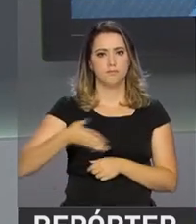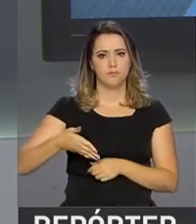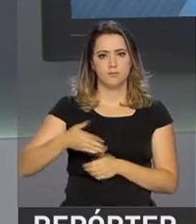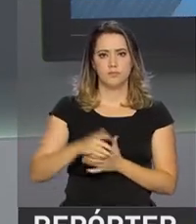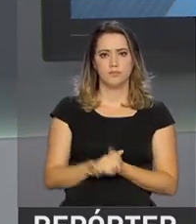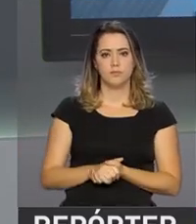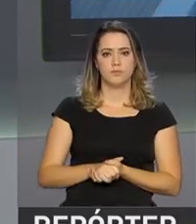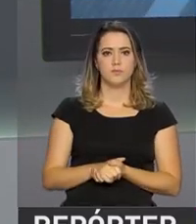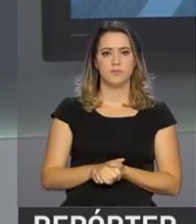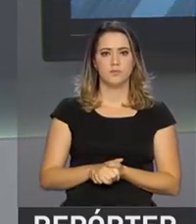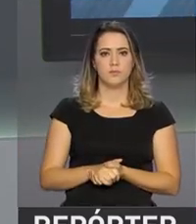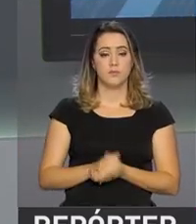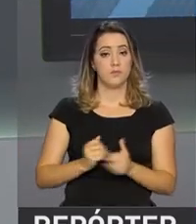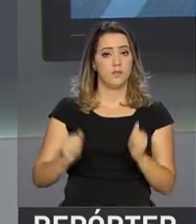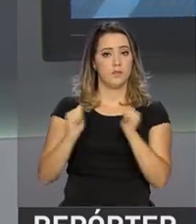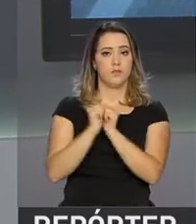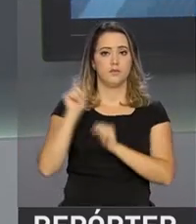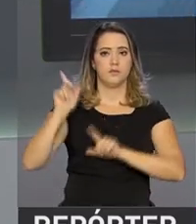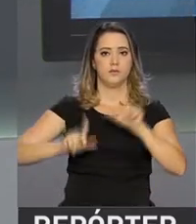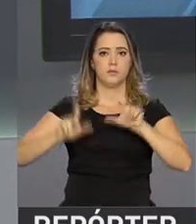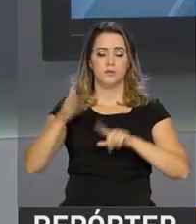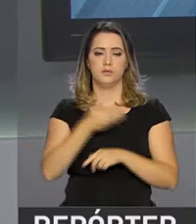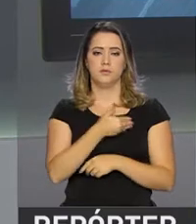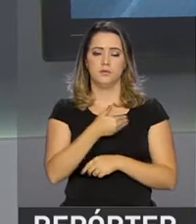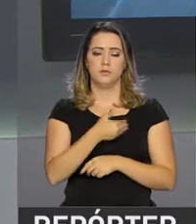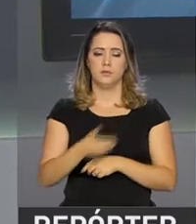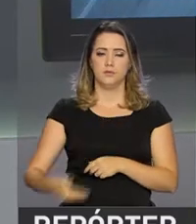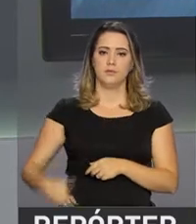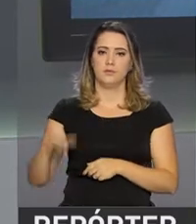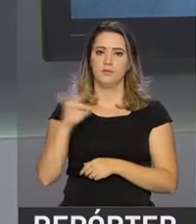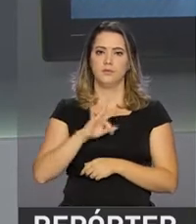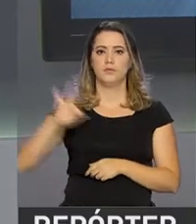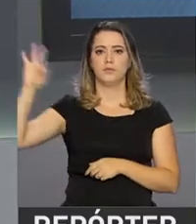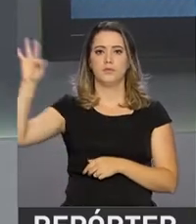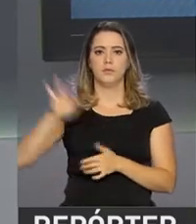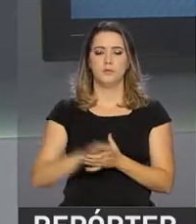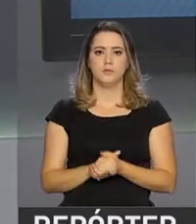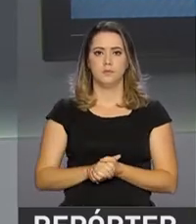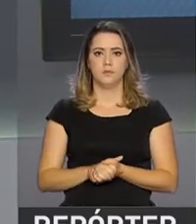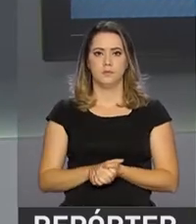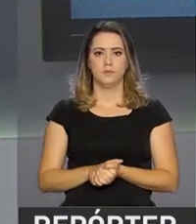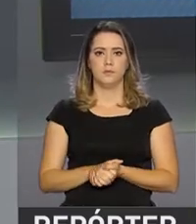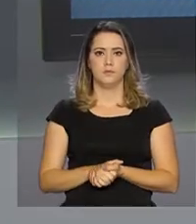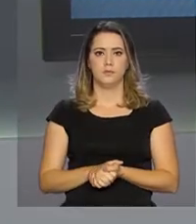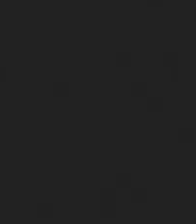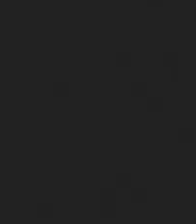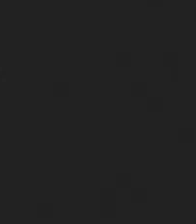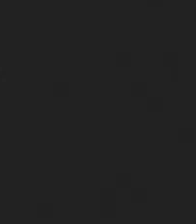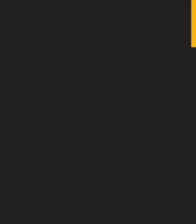nbr na internet continue aqui com a gente na nbr a tv do governo federal